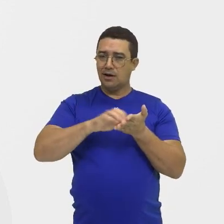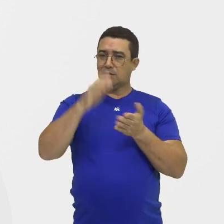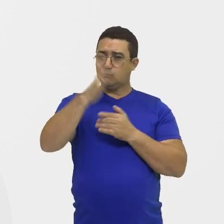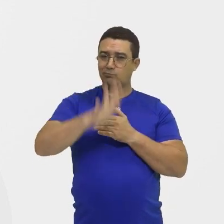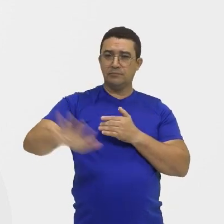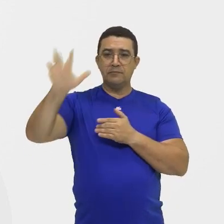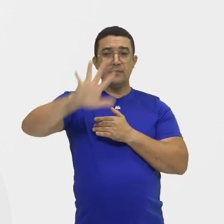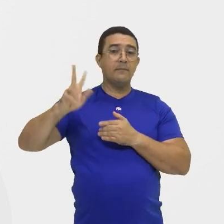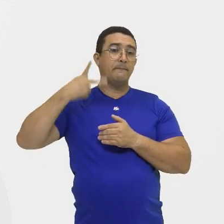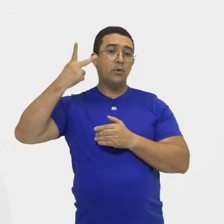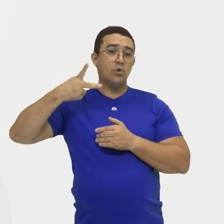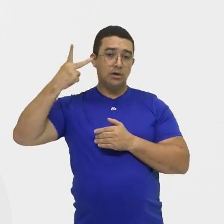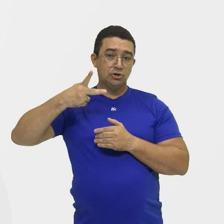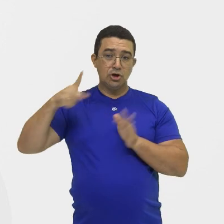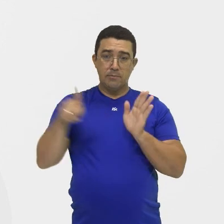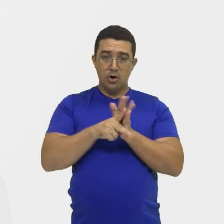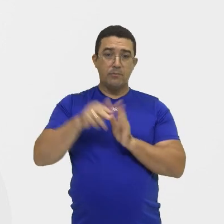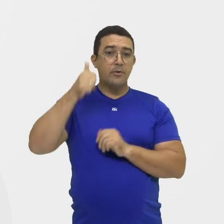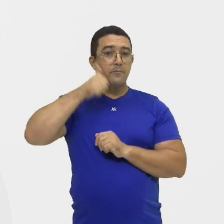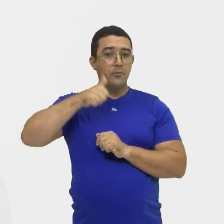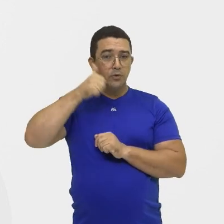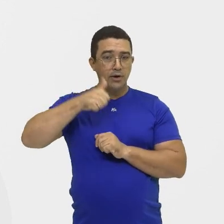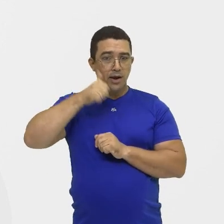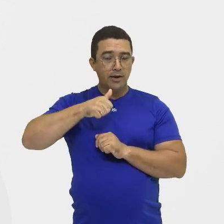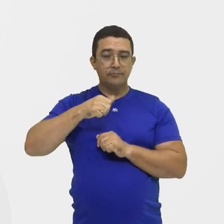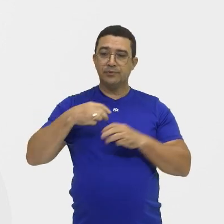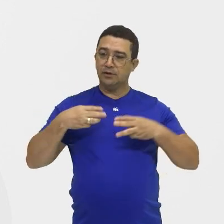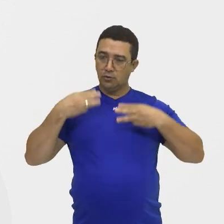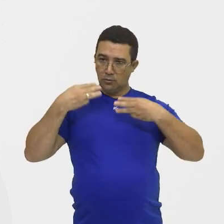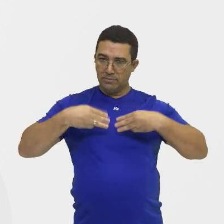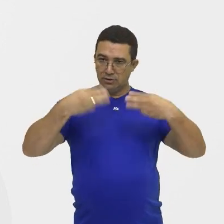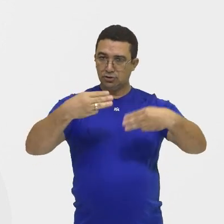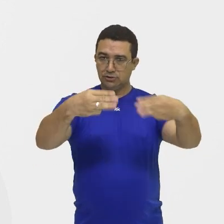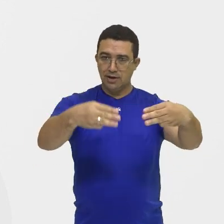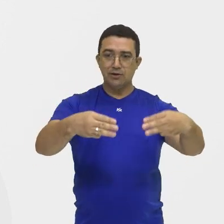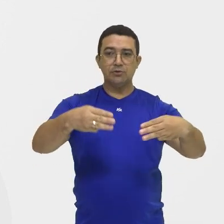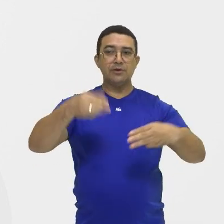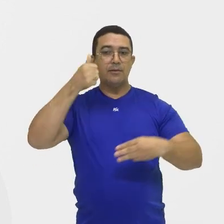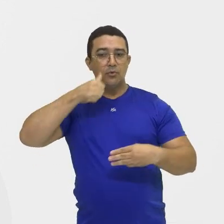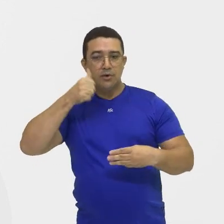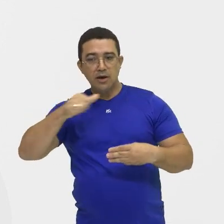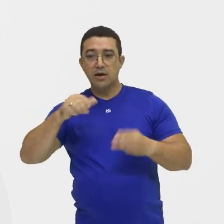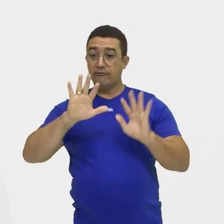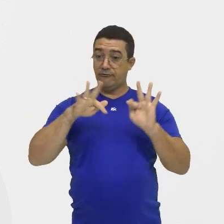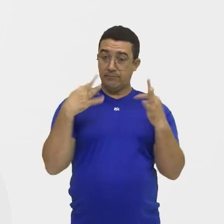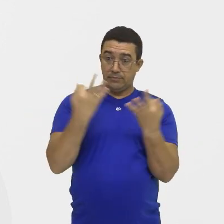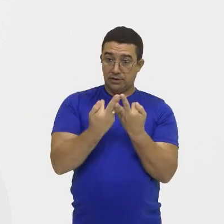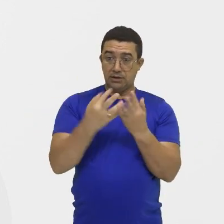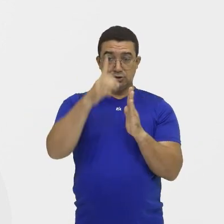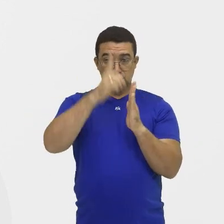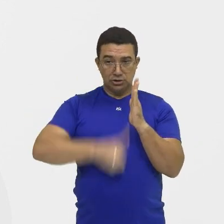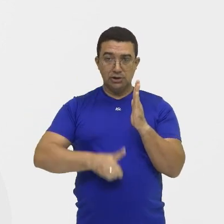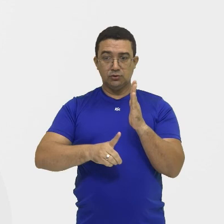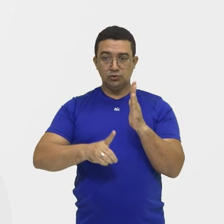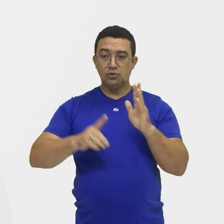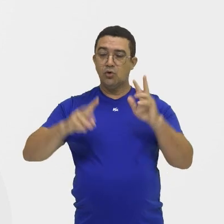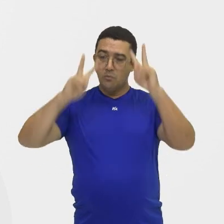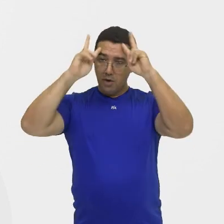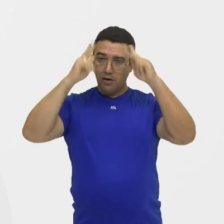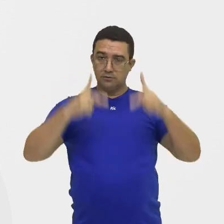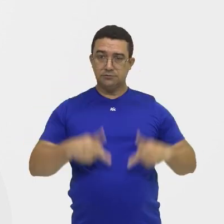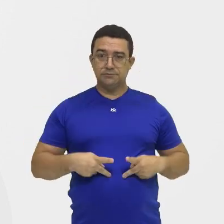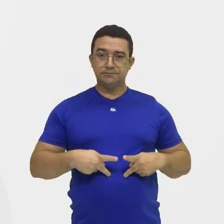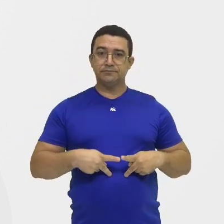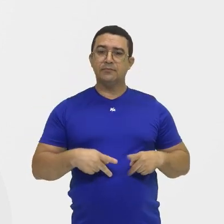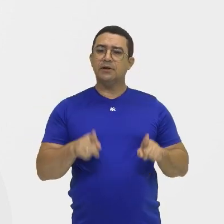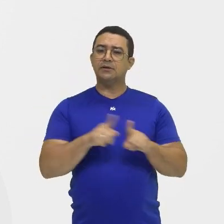públicas, né, para as mulheres, lá do Ministério da Mulher, da Família e dos Direitos Humanos, a Cristiane Brito, ela